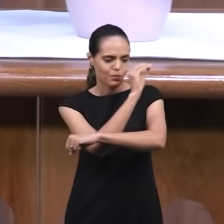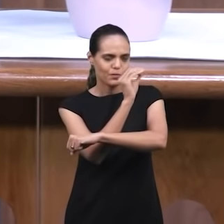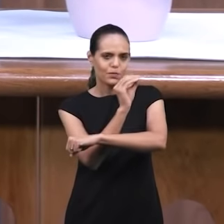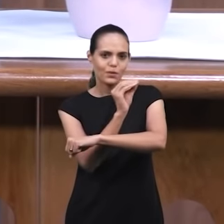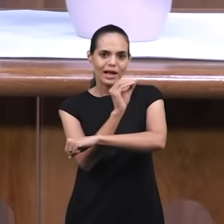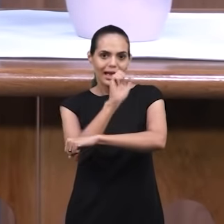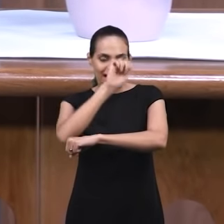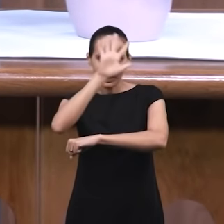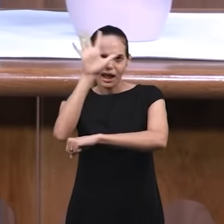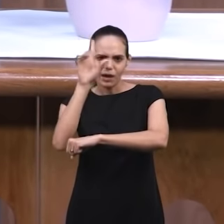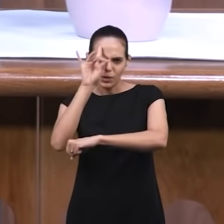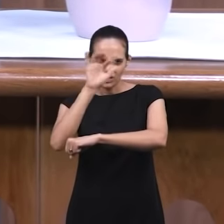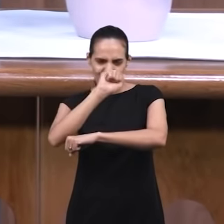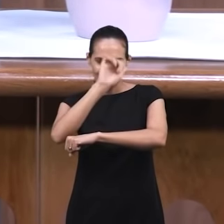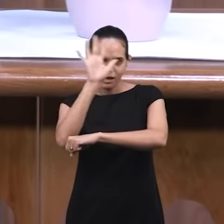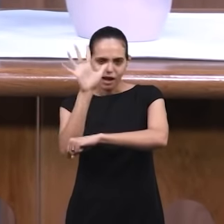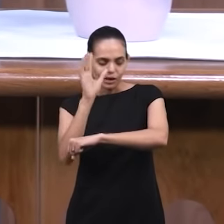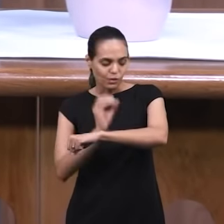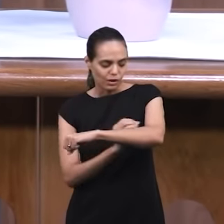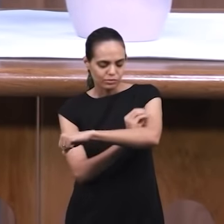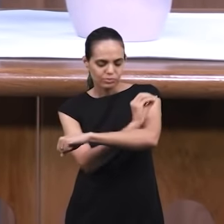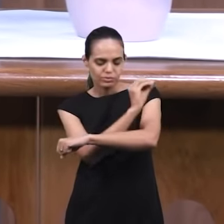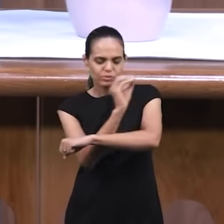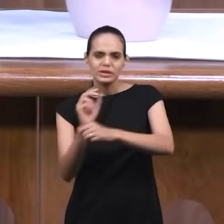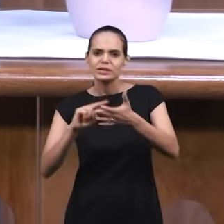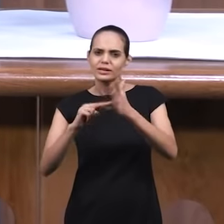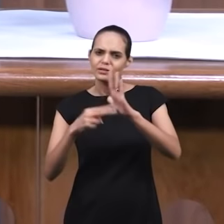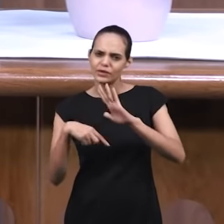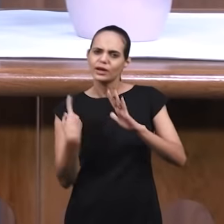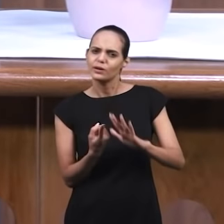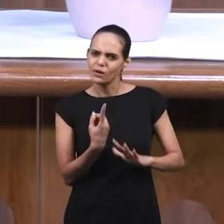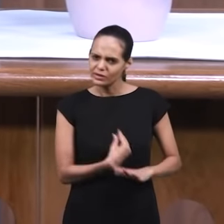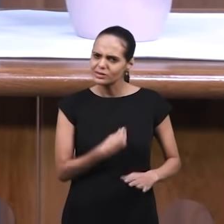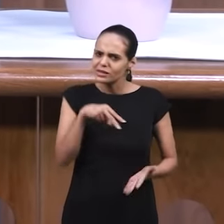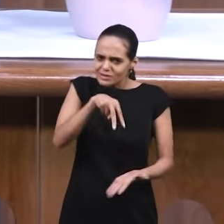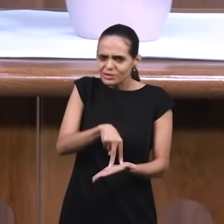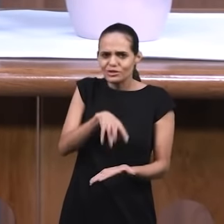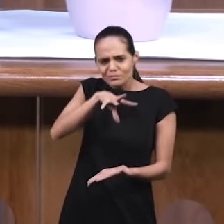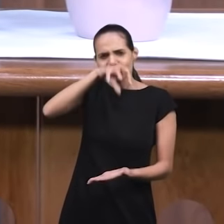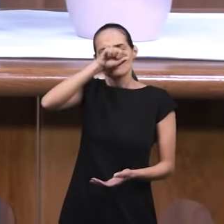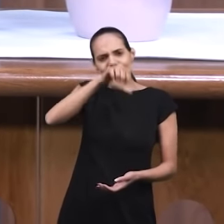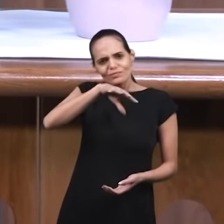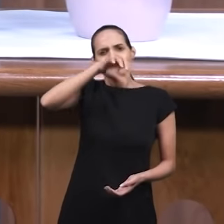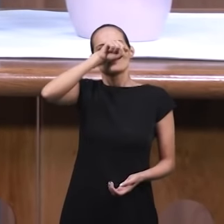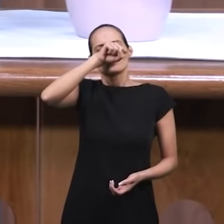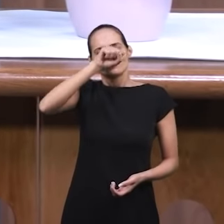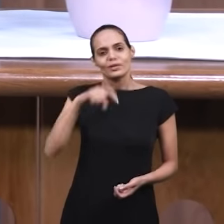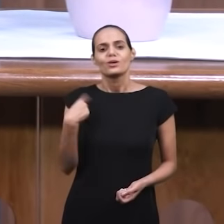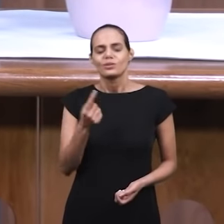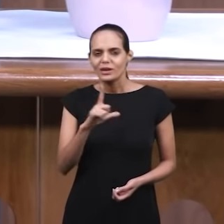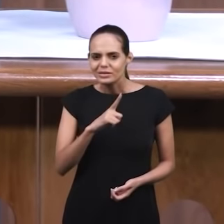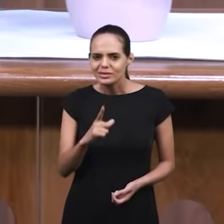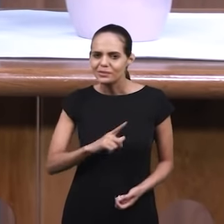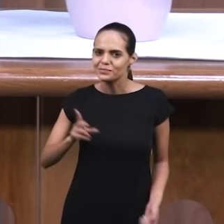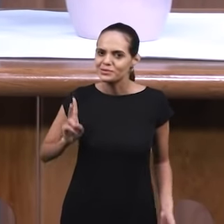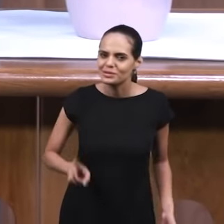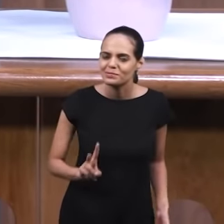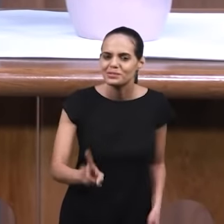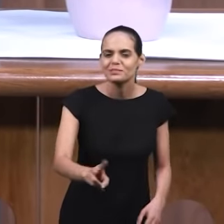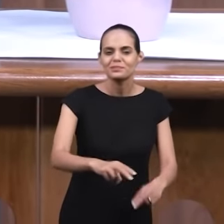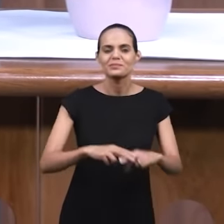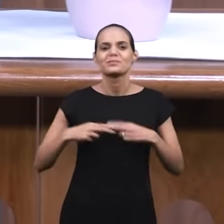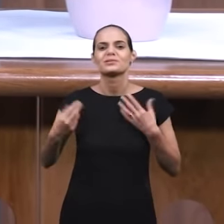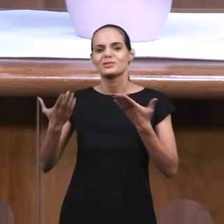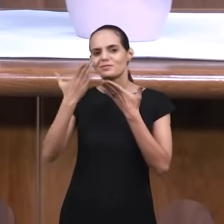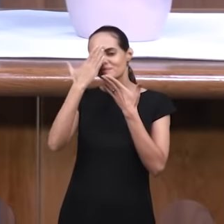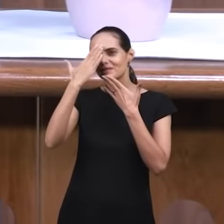enquanto é dia, ou seja, enquanto existimos, enquanto estamos na nossa existência, nós temos constantes motivos